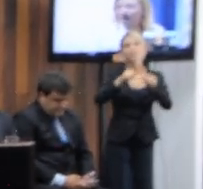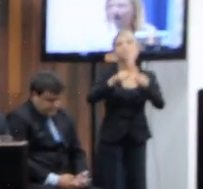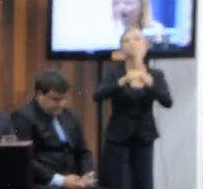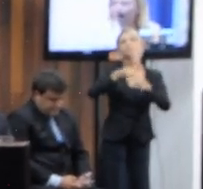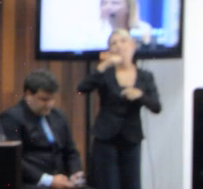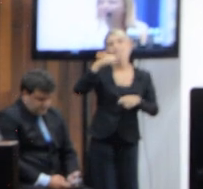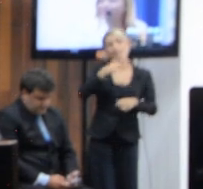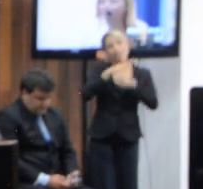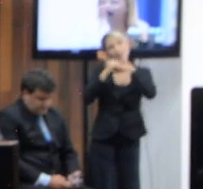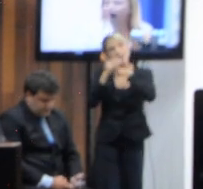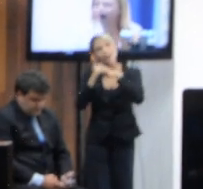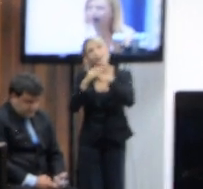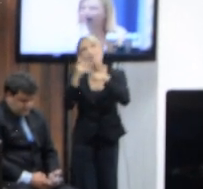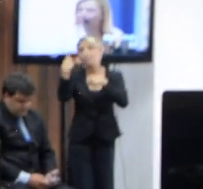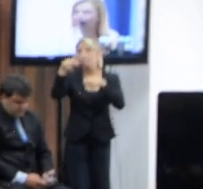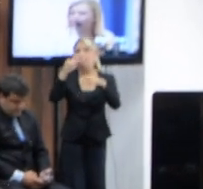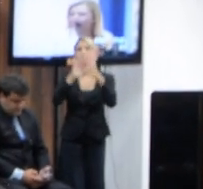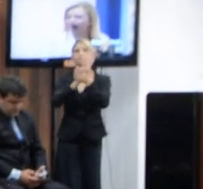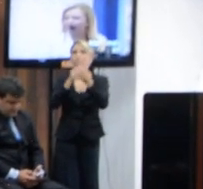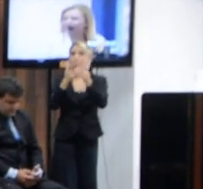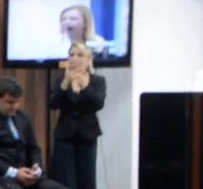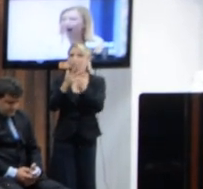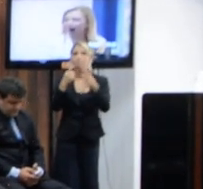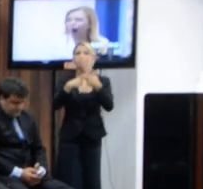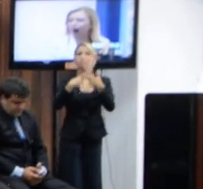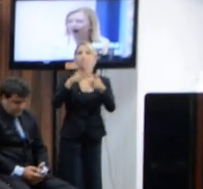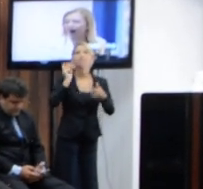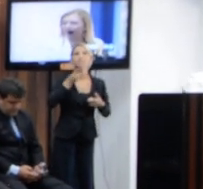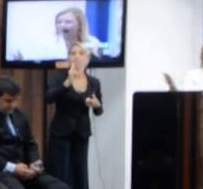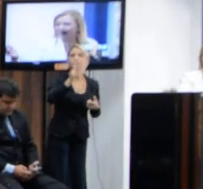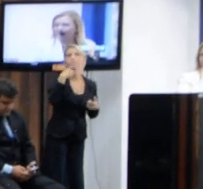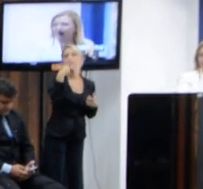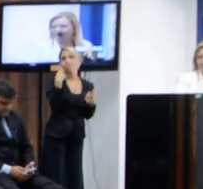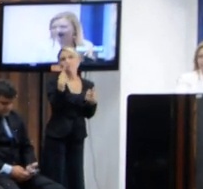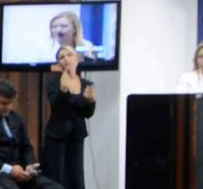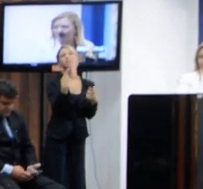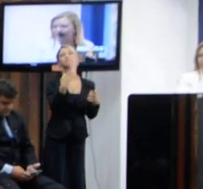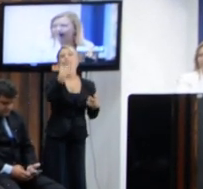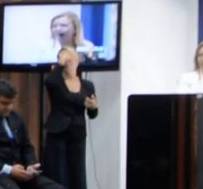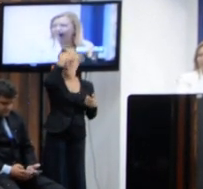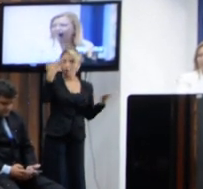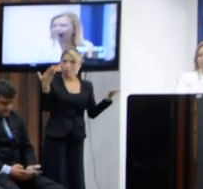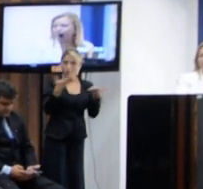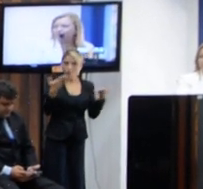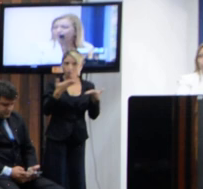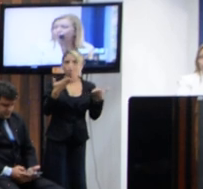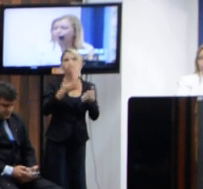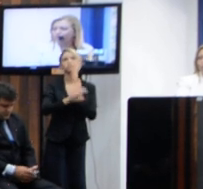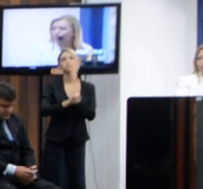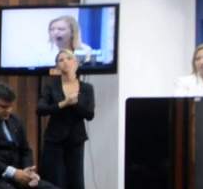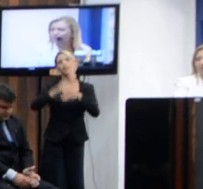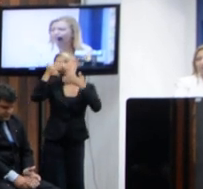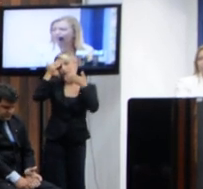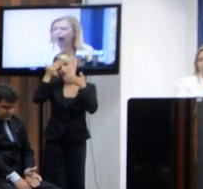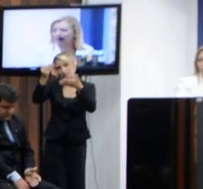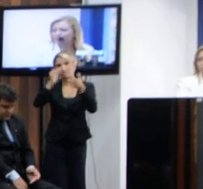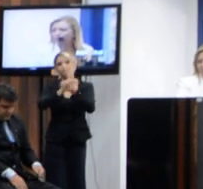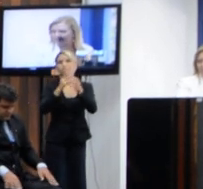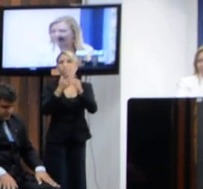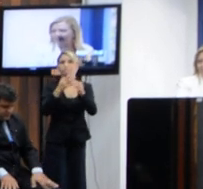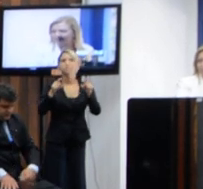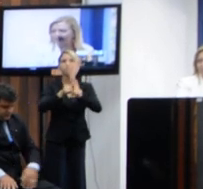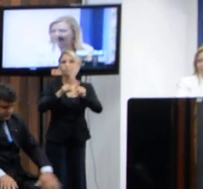doutora Vera, porque ele sempre deixa muito claro, doutora Vera, que ele é o que é, graças à senhora, e vocês são um só, então